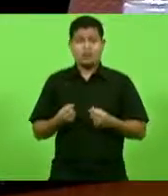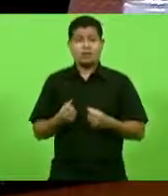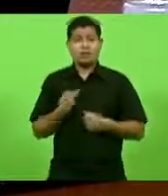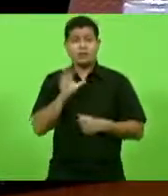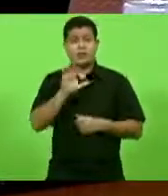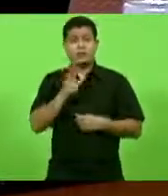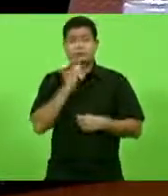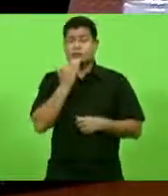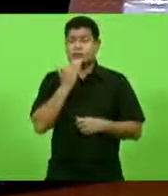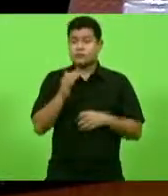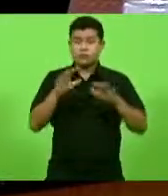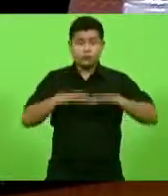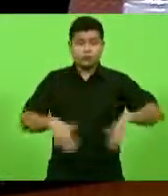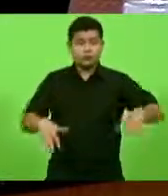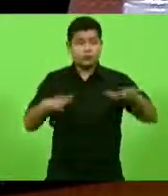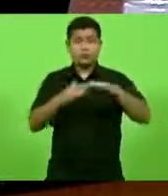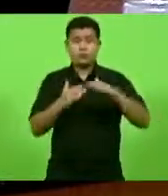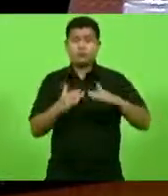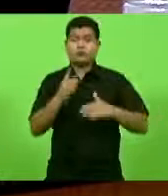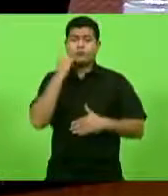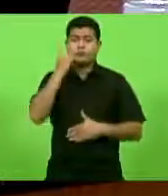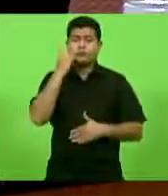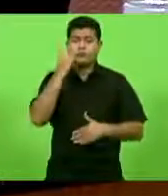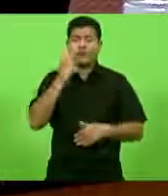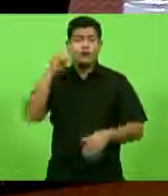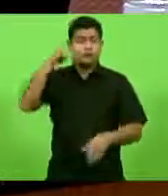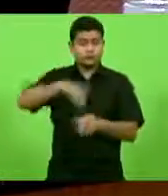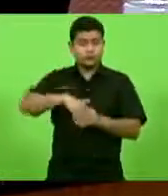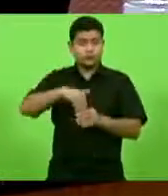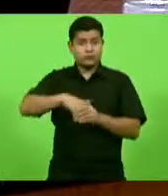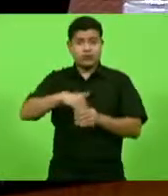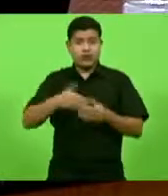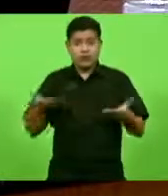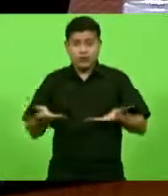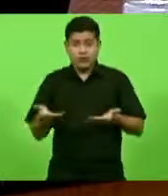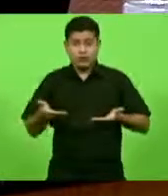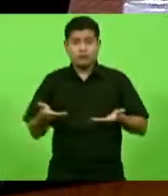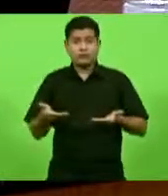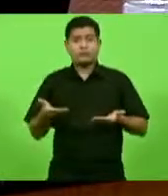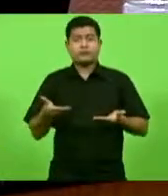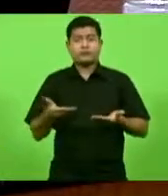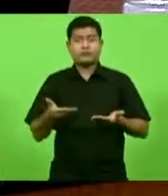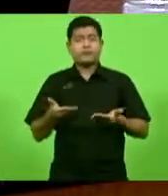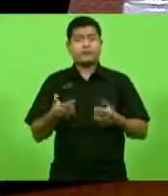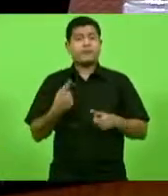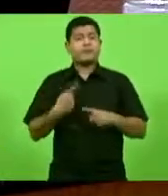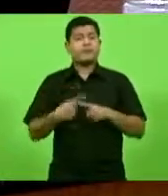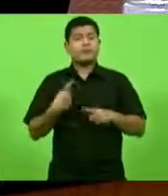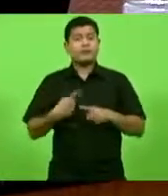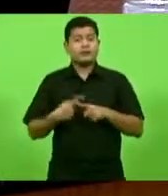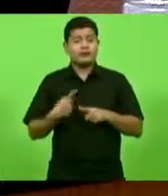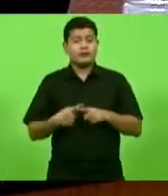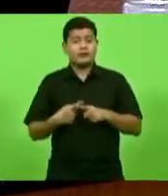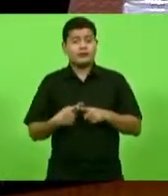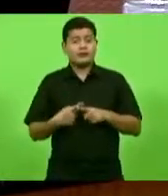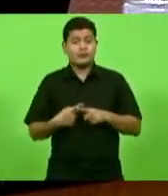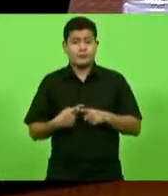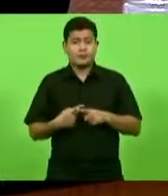apoio a todos os nobres deputados que estão presentes ou que estão de forma remota. Por quê? Porque